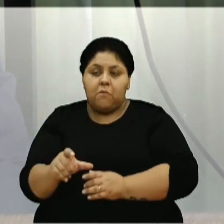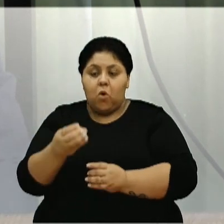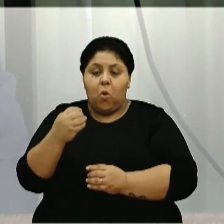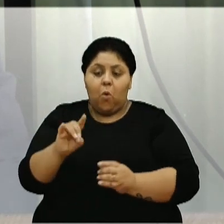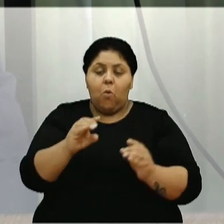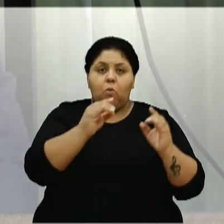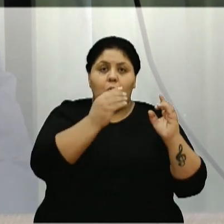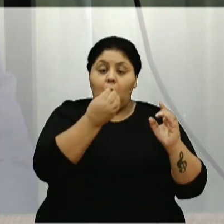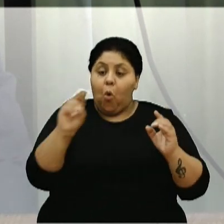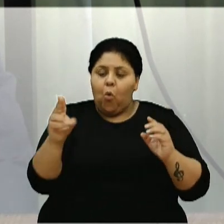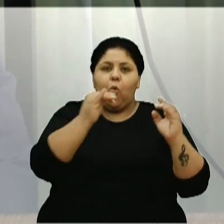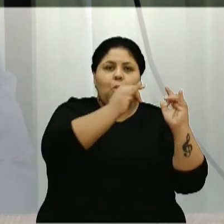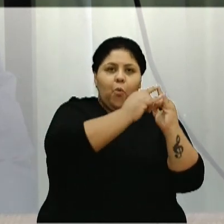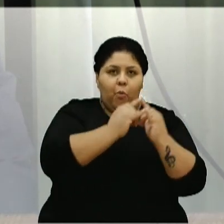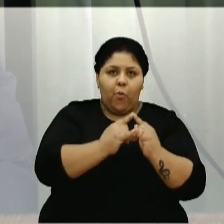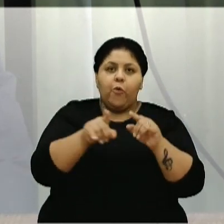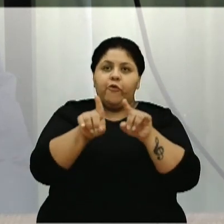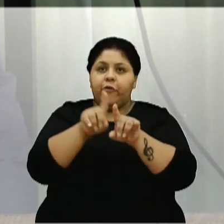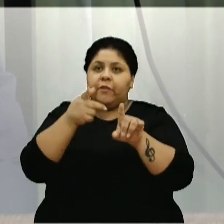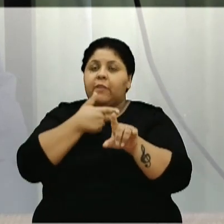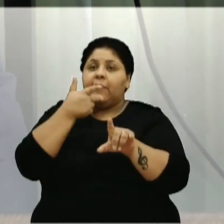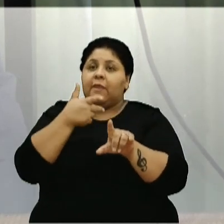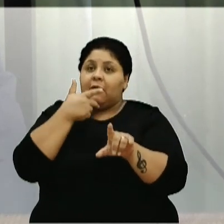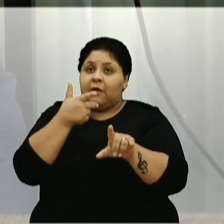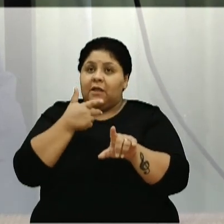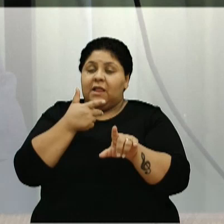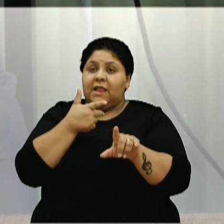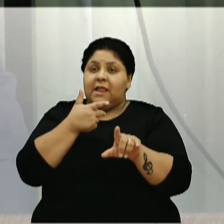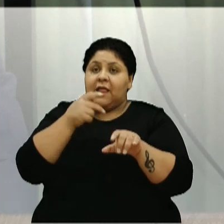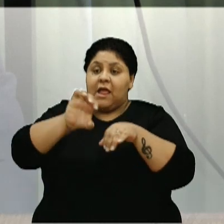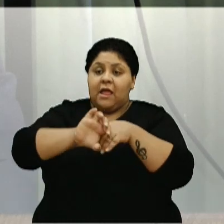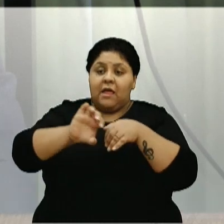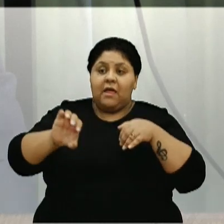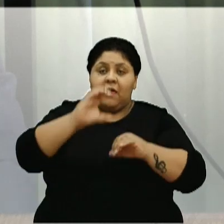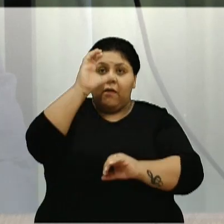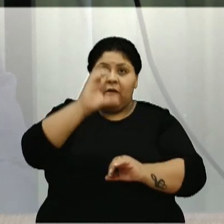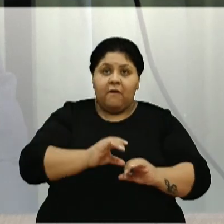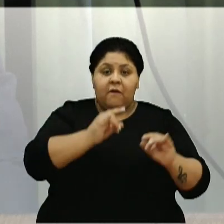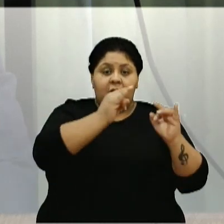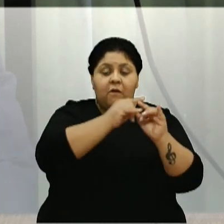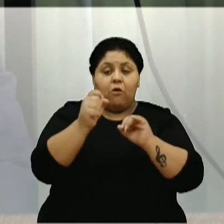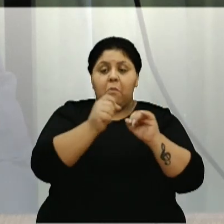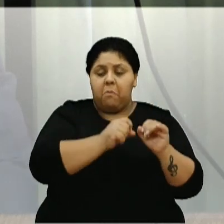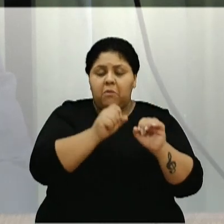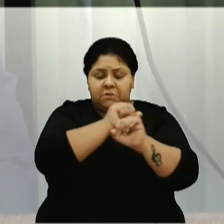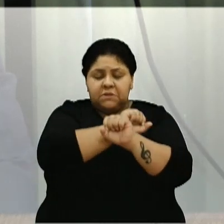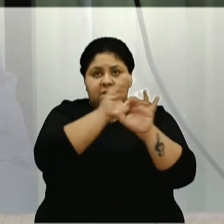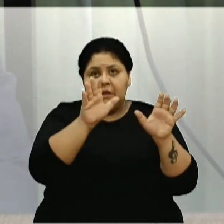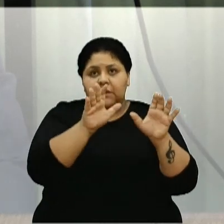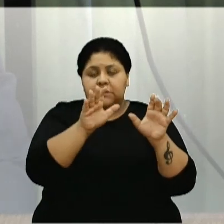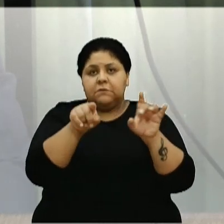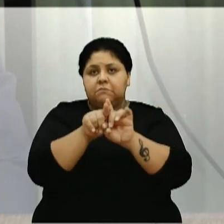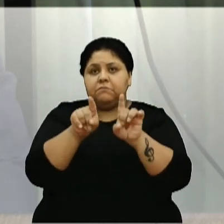entidade. Ressalto ainda que, na forma virtual, os cidadãos e as entidades poderão fazer questionamentos ou